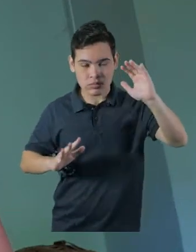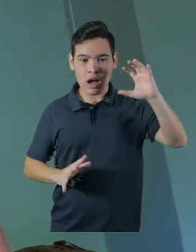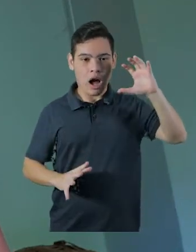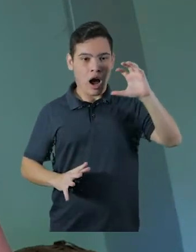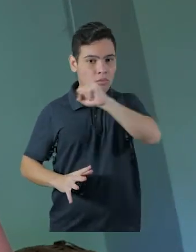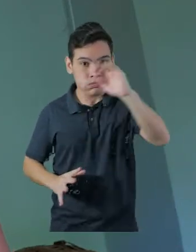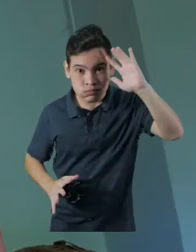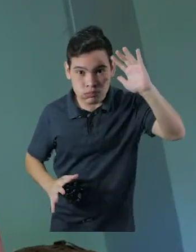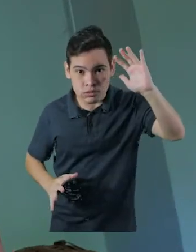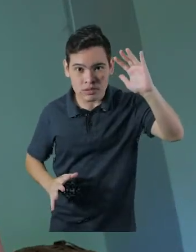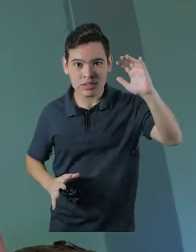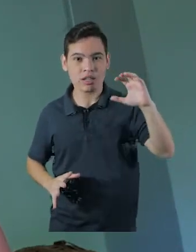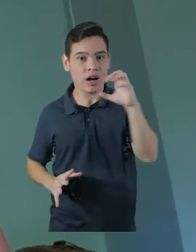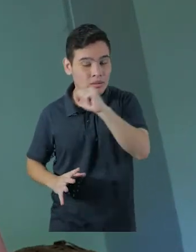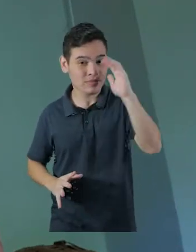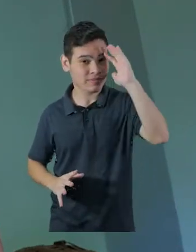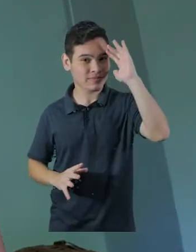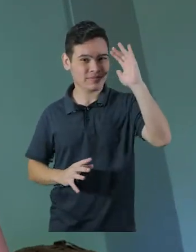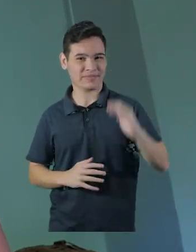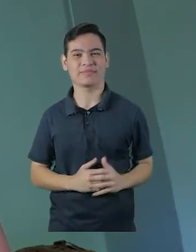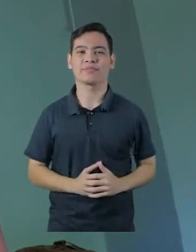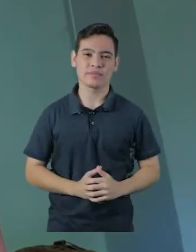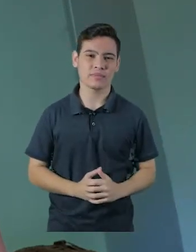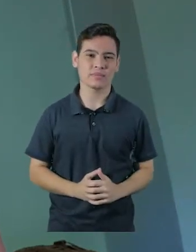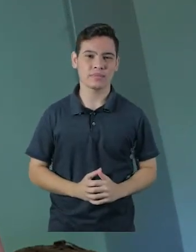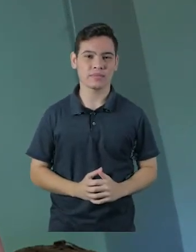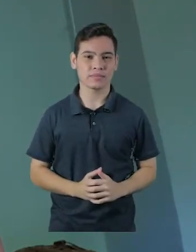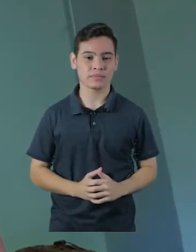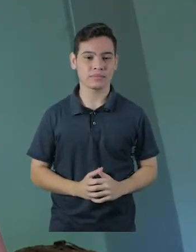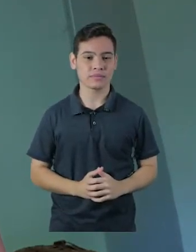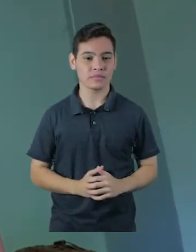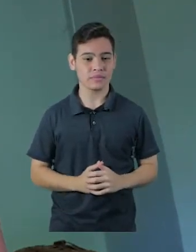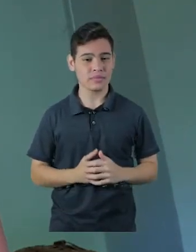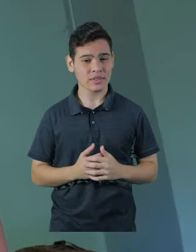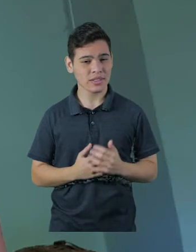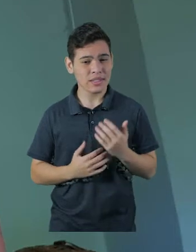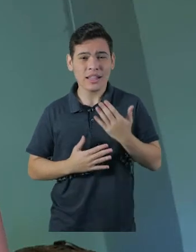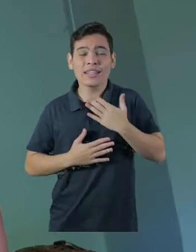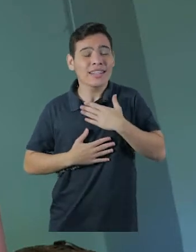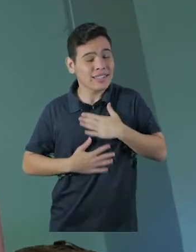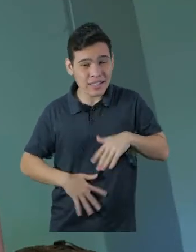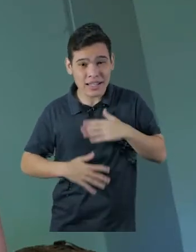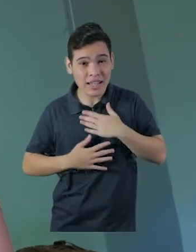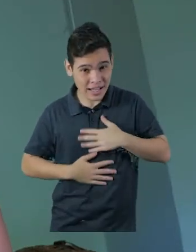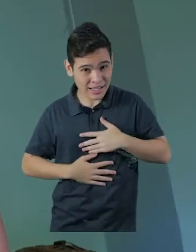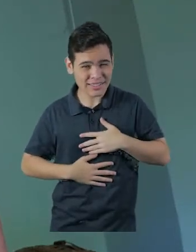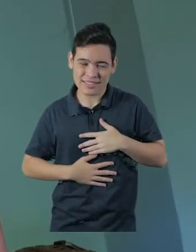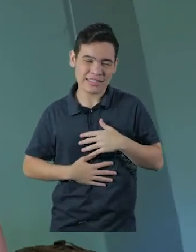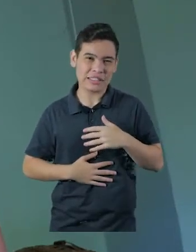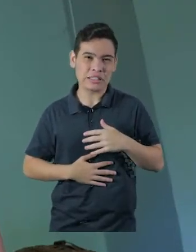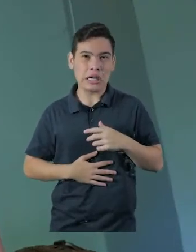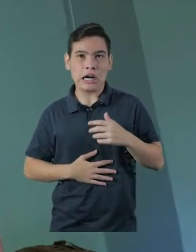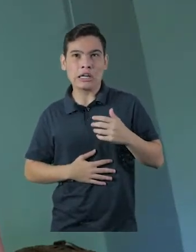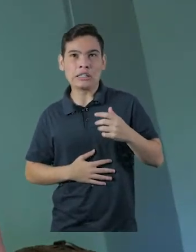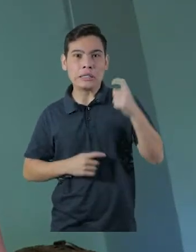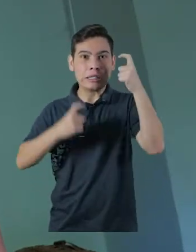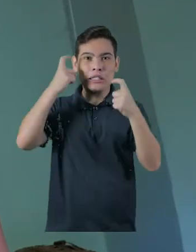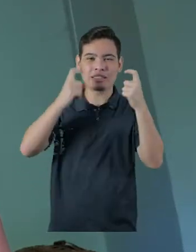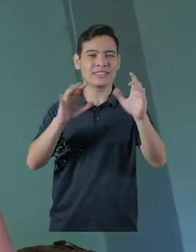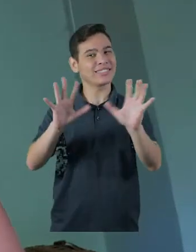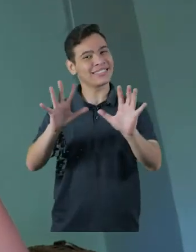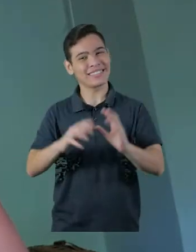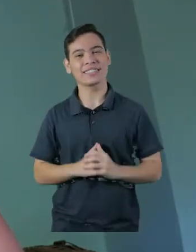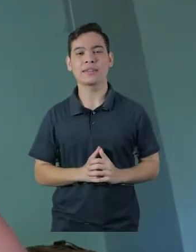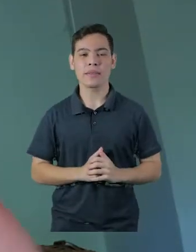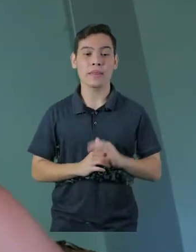estimular a nossa sintonização com um saber reflexo do corpo. Ela é uma proposta tranquila, calma,